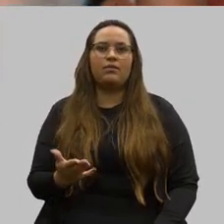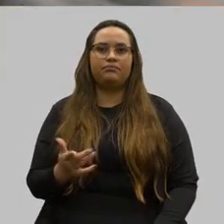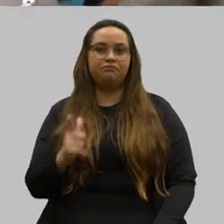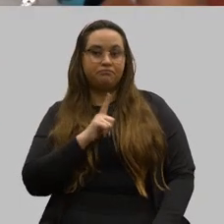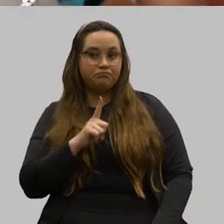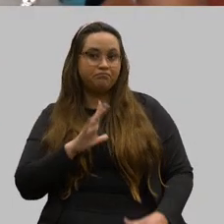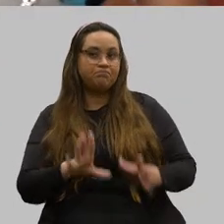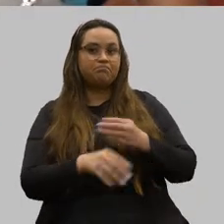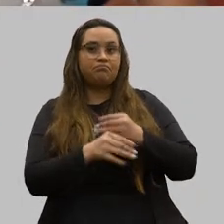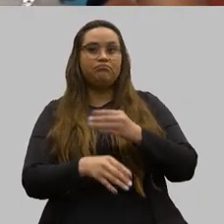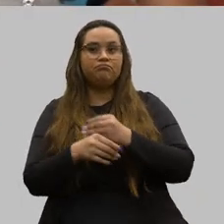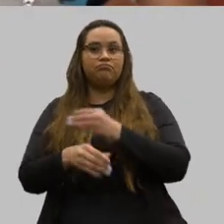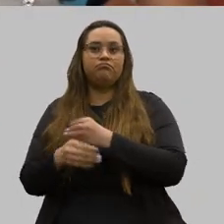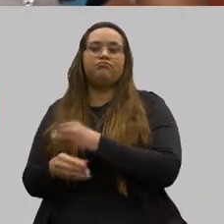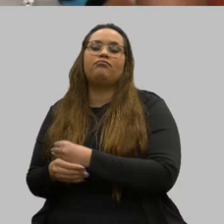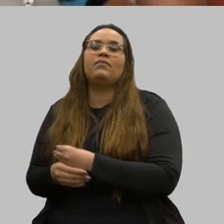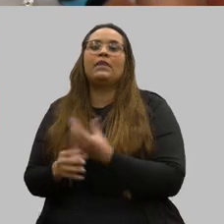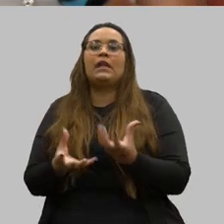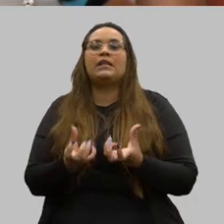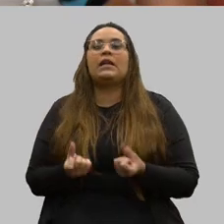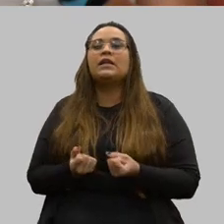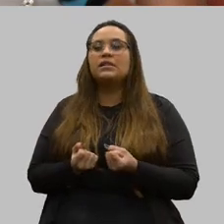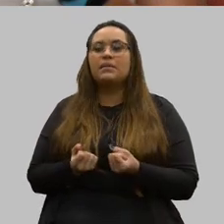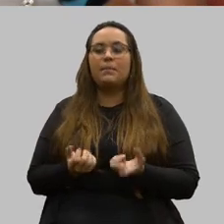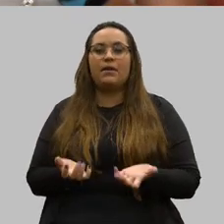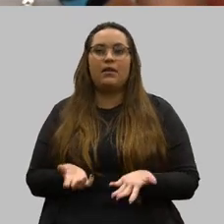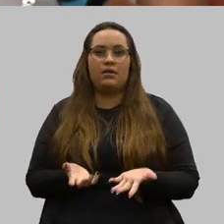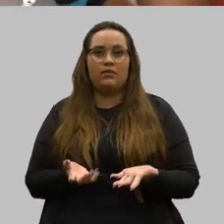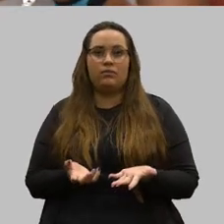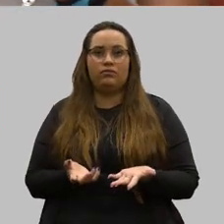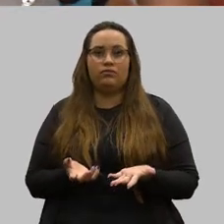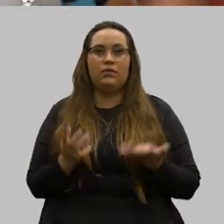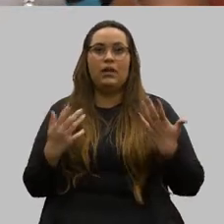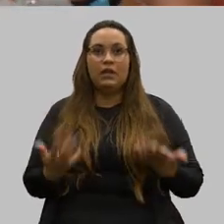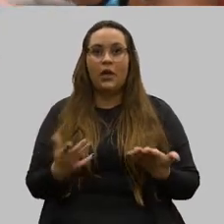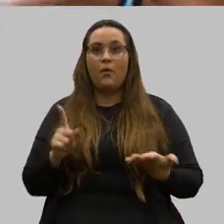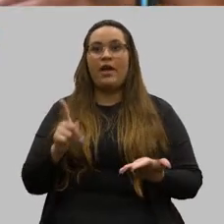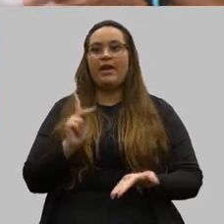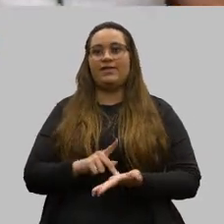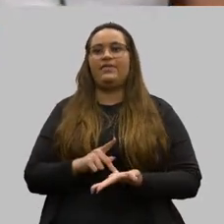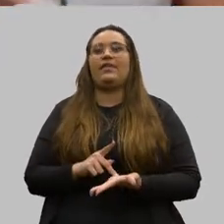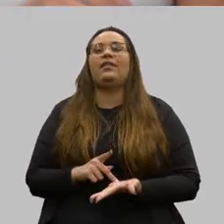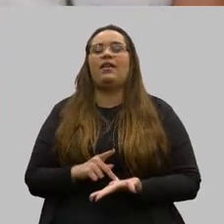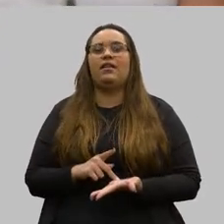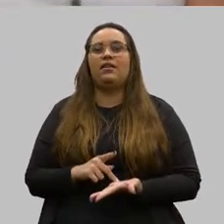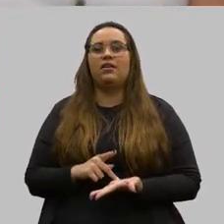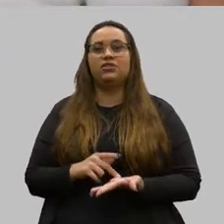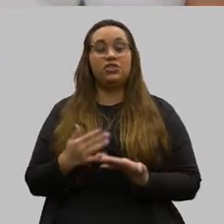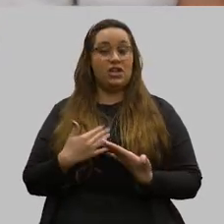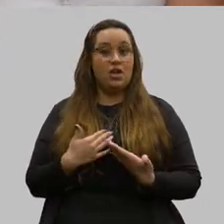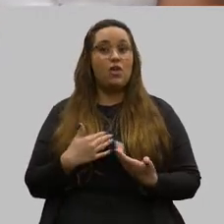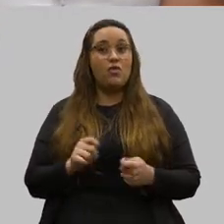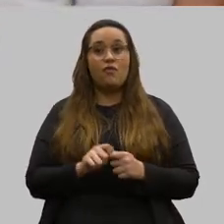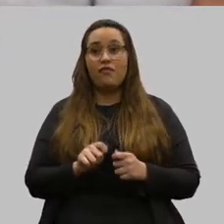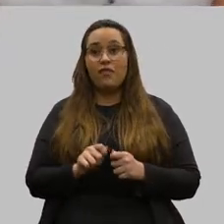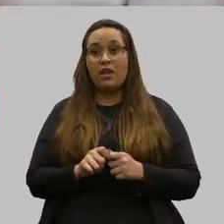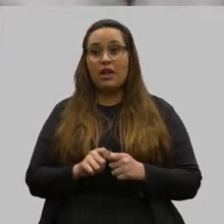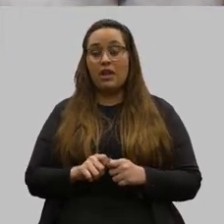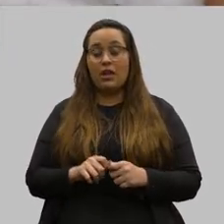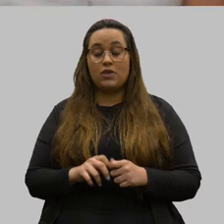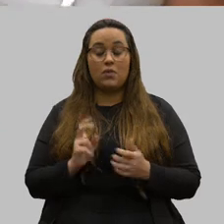parlamentares que estão sendo socorridas por emendas parlamentares essa é uma realidade eu praticamente fiz o mesmo valor de